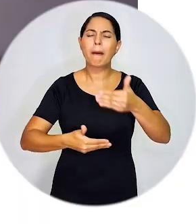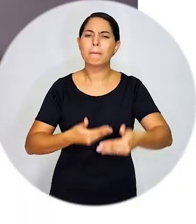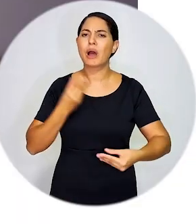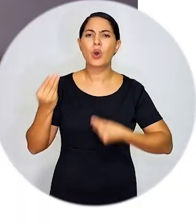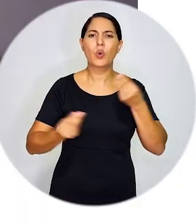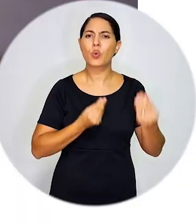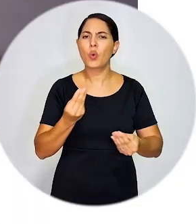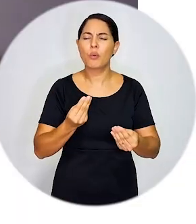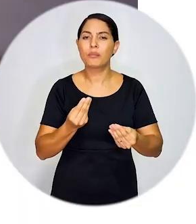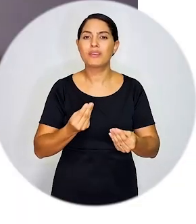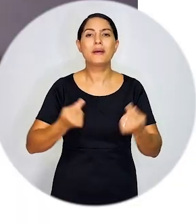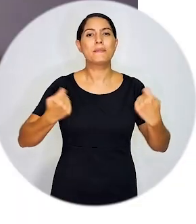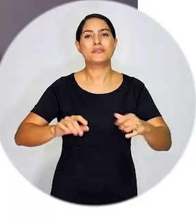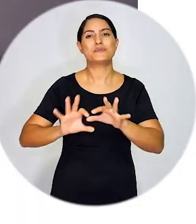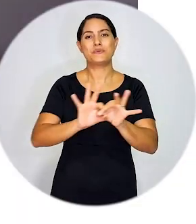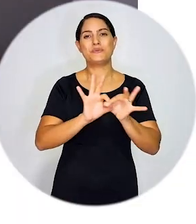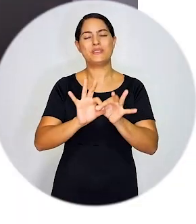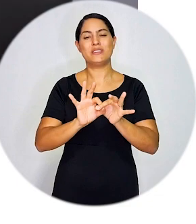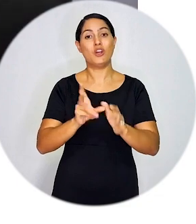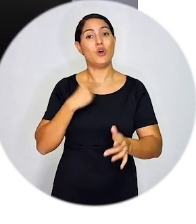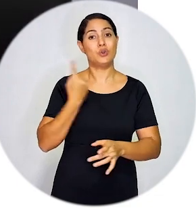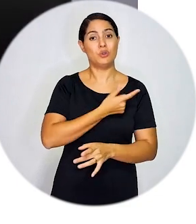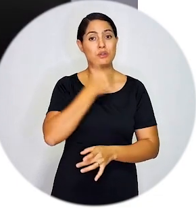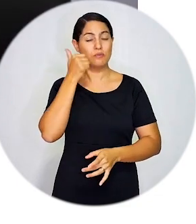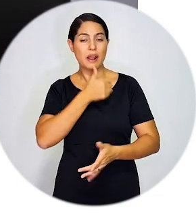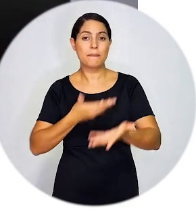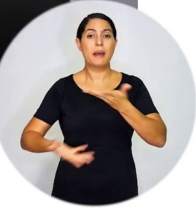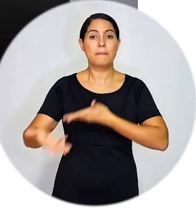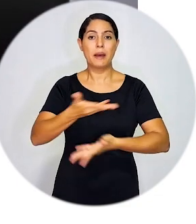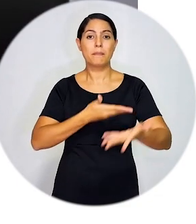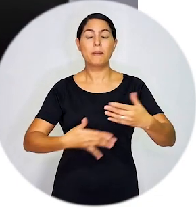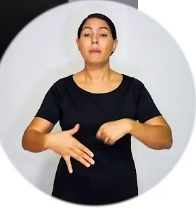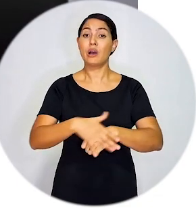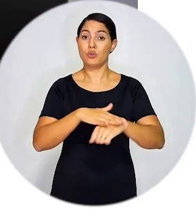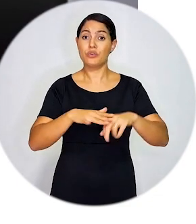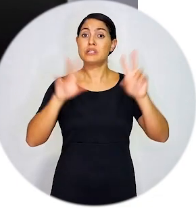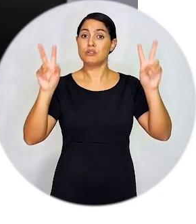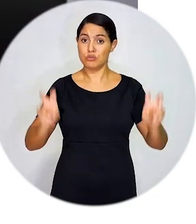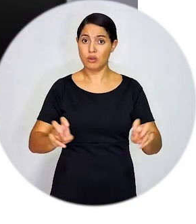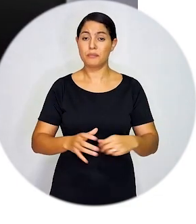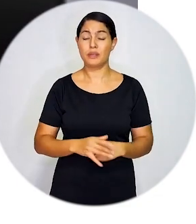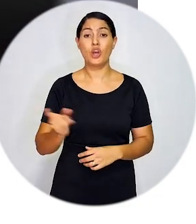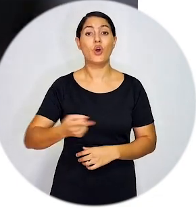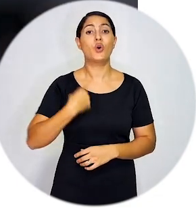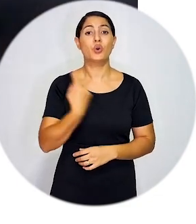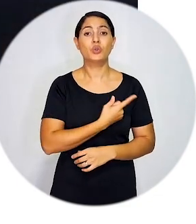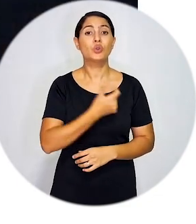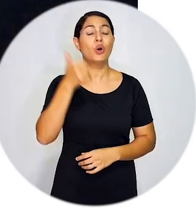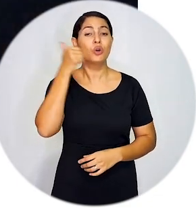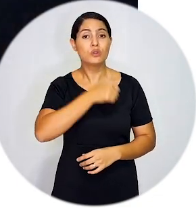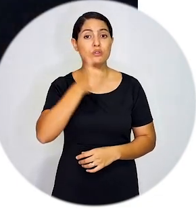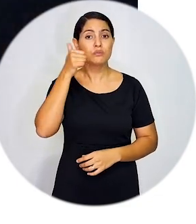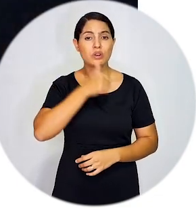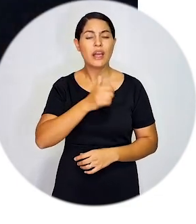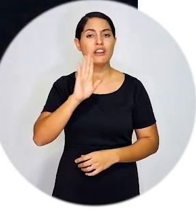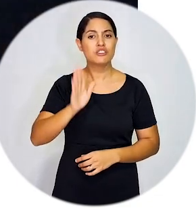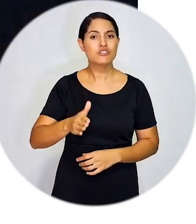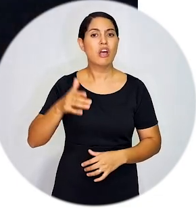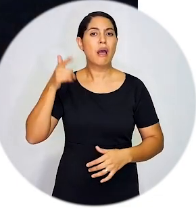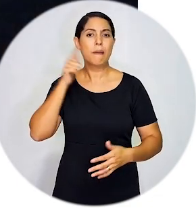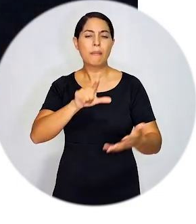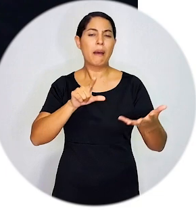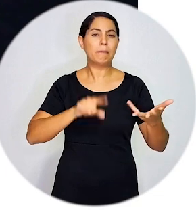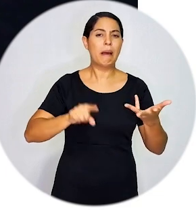evolui? Se reunindo, se unindo, debatendo, conversando sobre isso. As mulheres precisam ter noção daquilo que